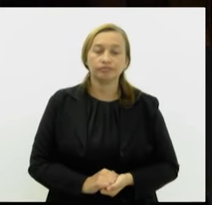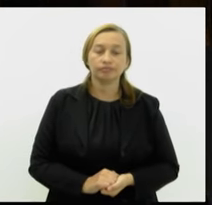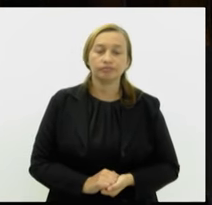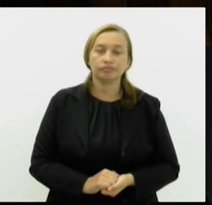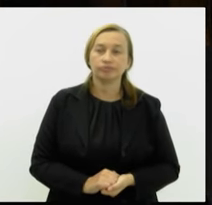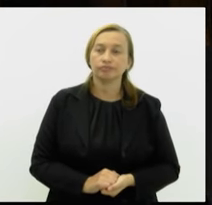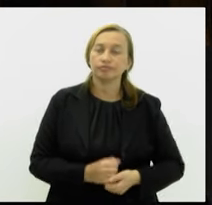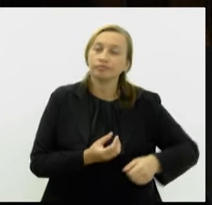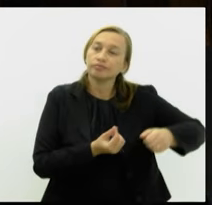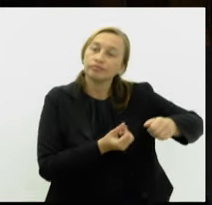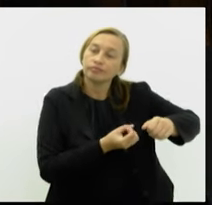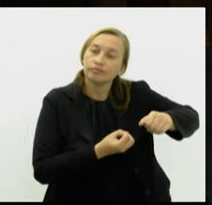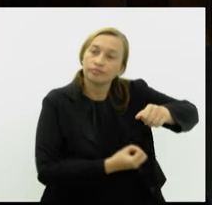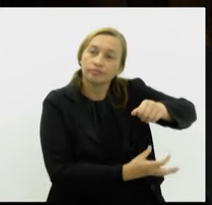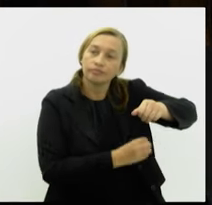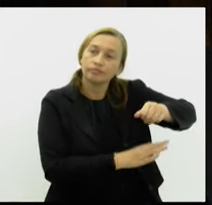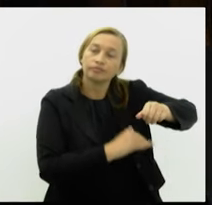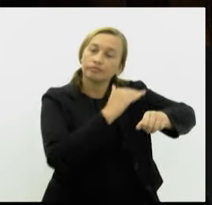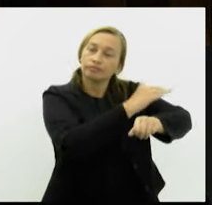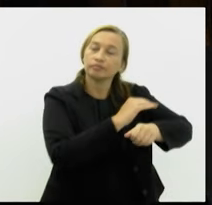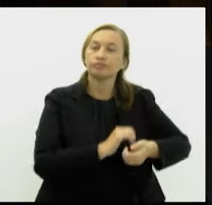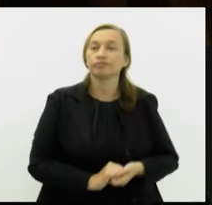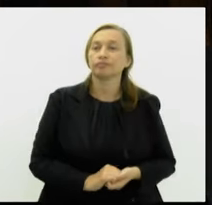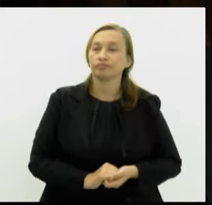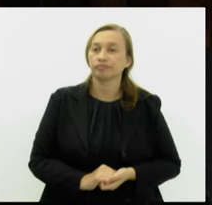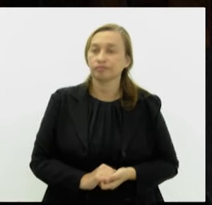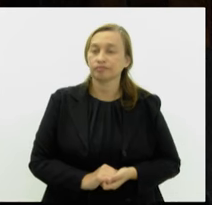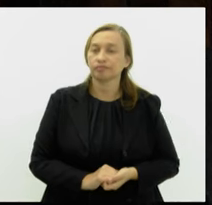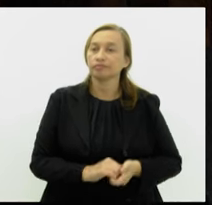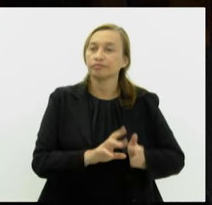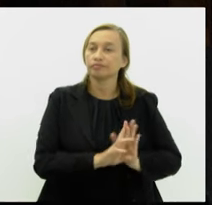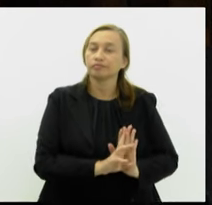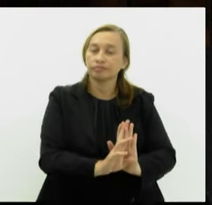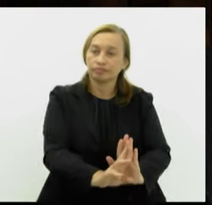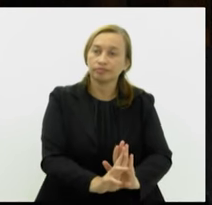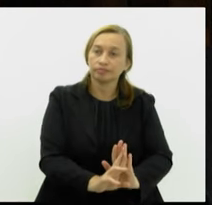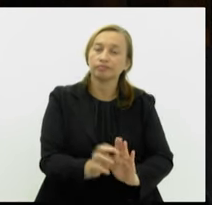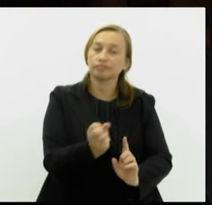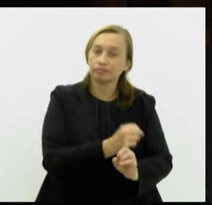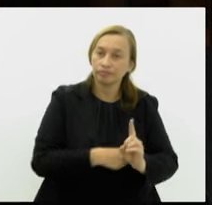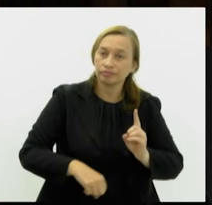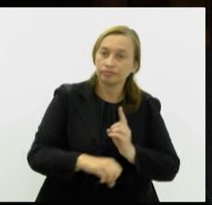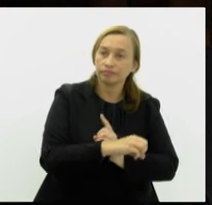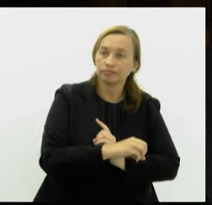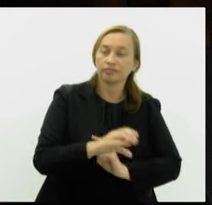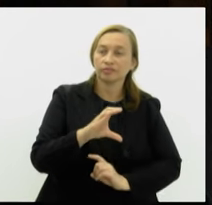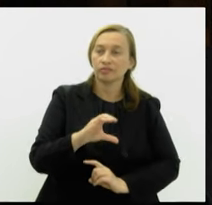Soberano, foi prevista a participação de representantes da sociedade civil.